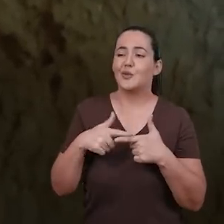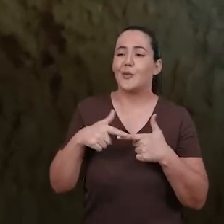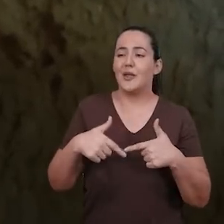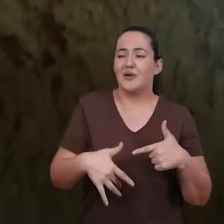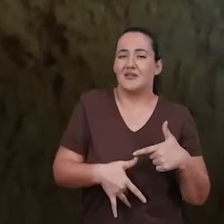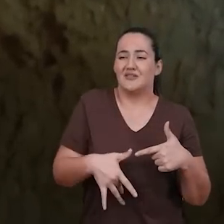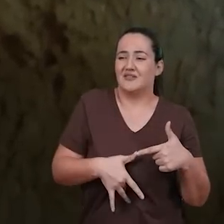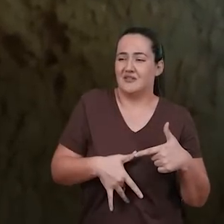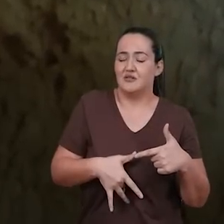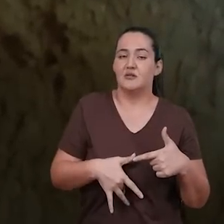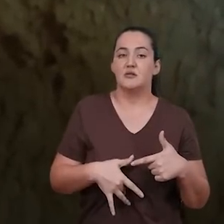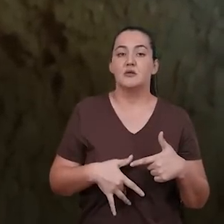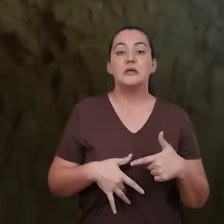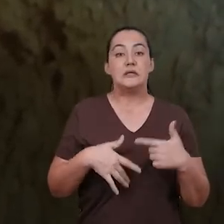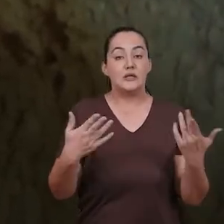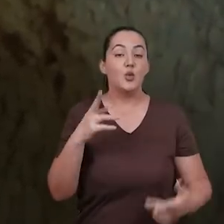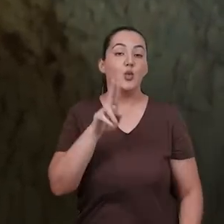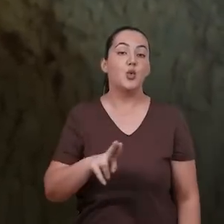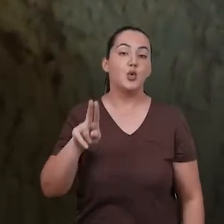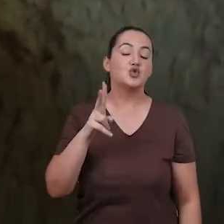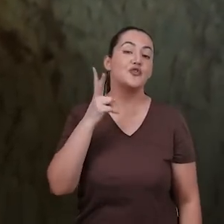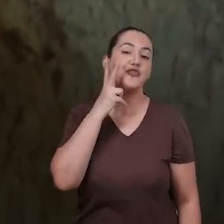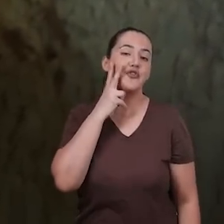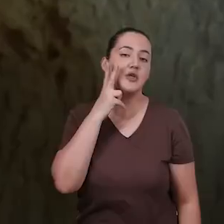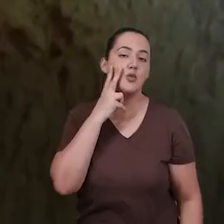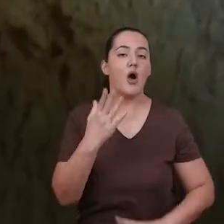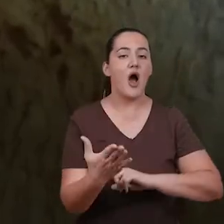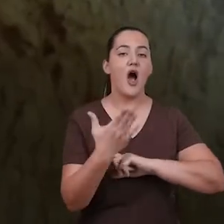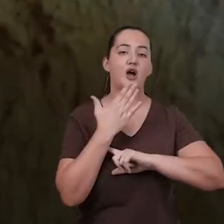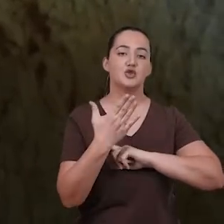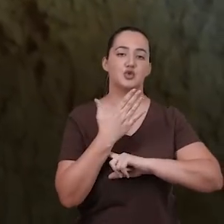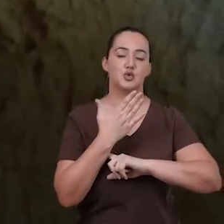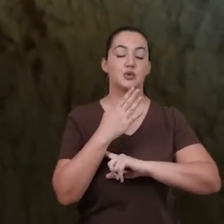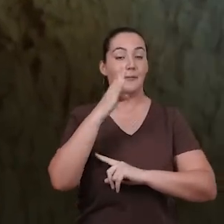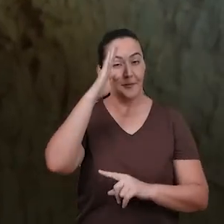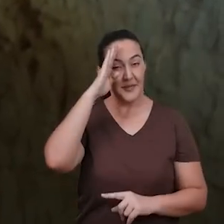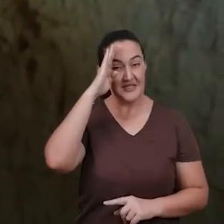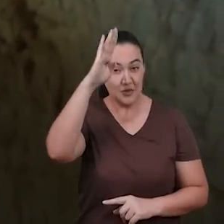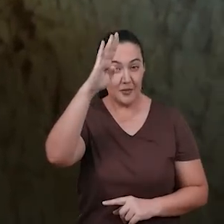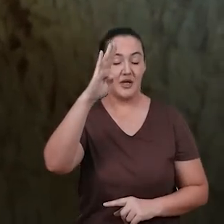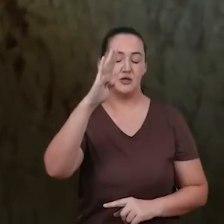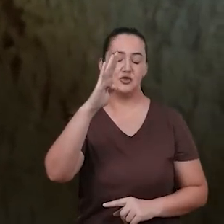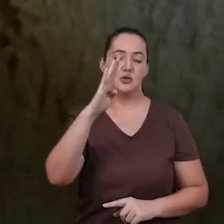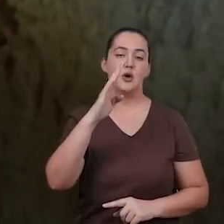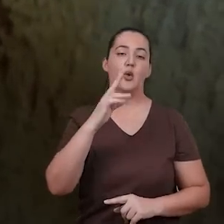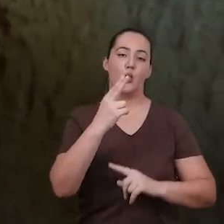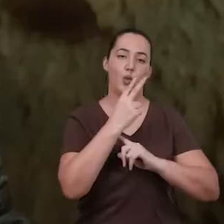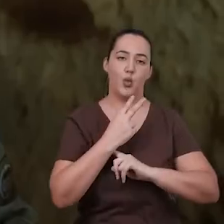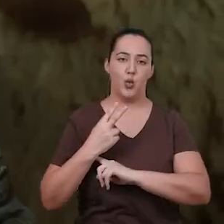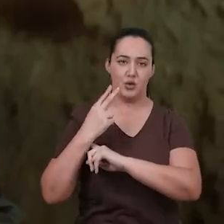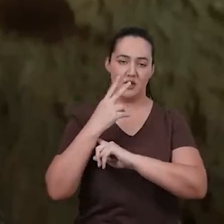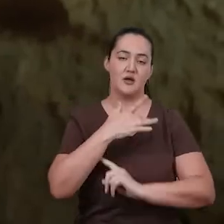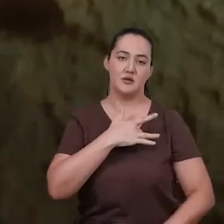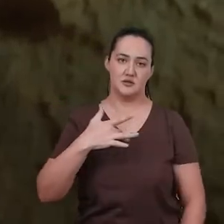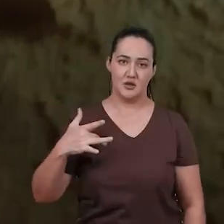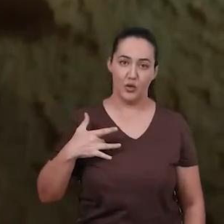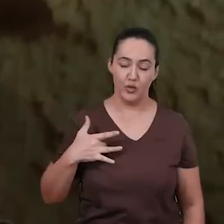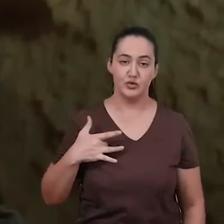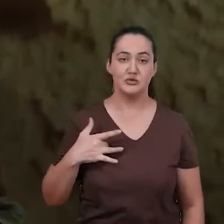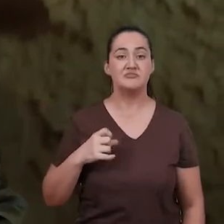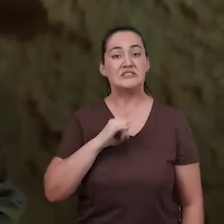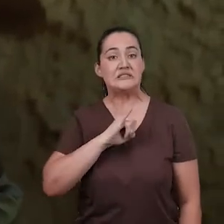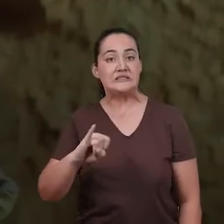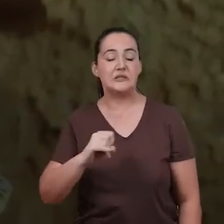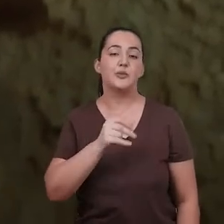seus problemas estomacais. Então, o uso do vinho aqui era principalmente medicinal. Fora o caso